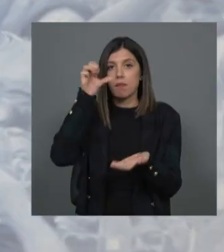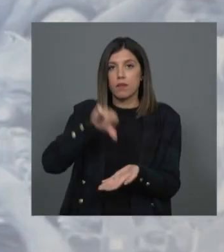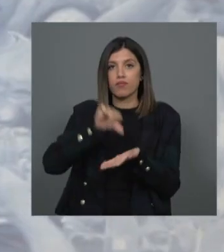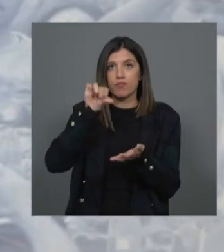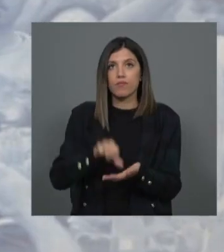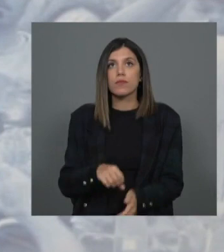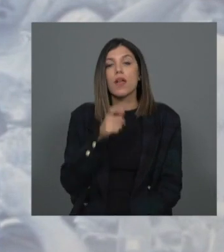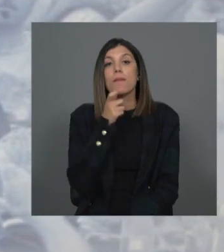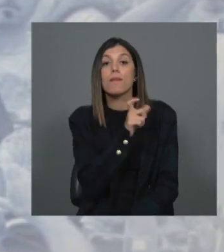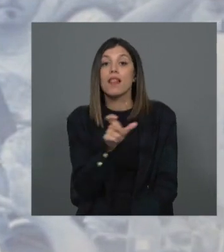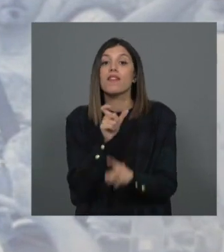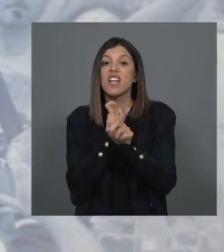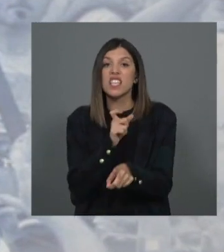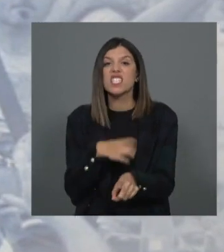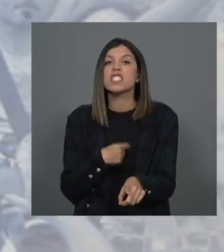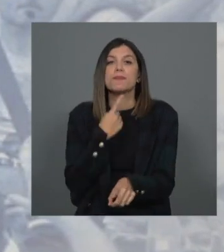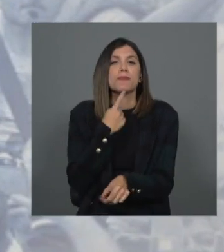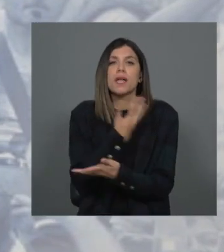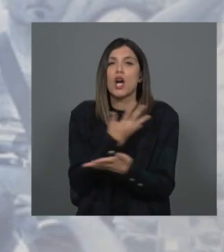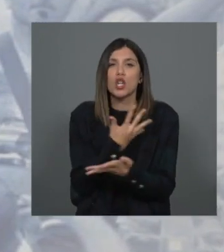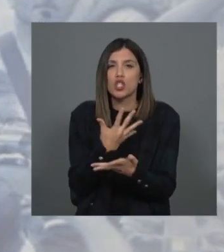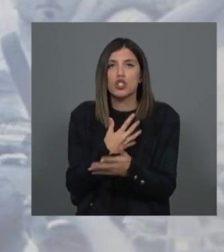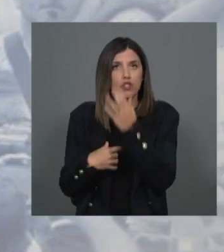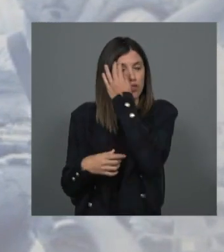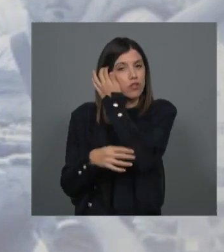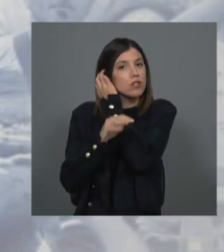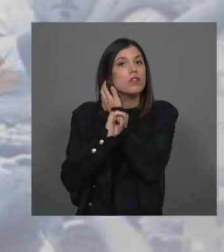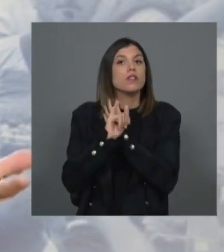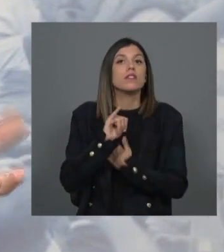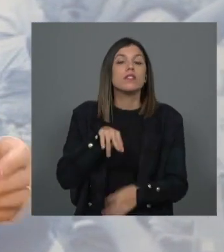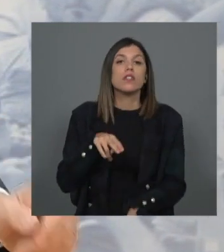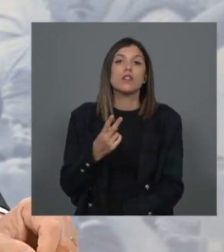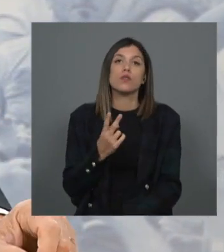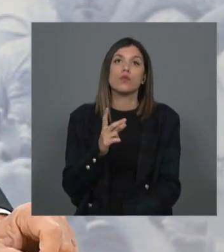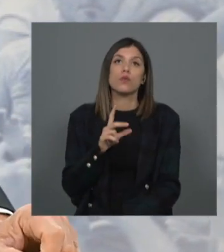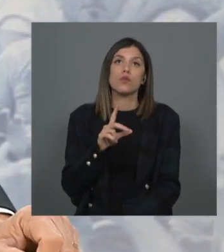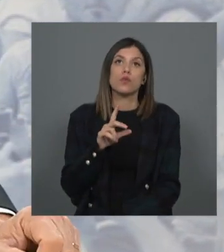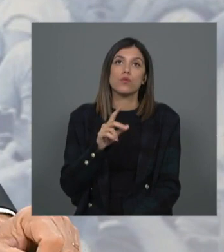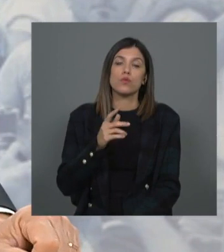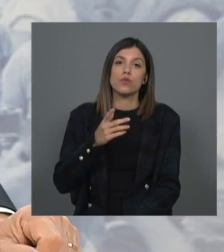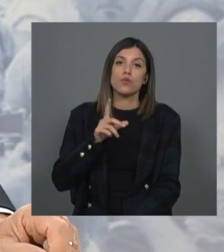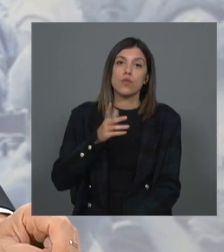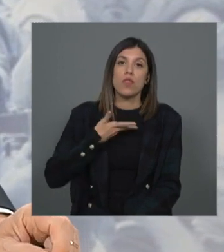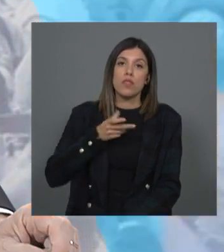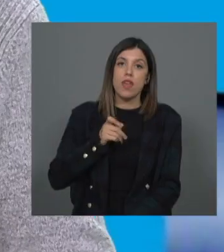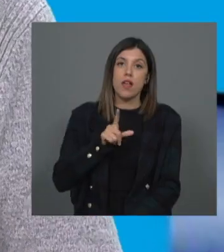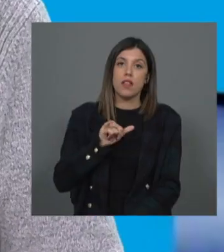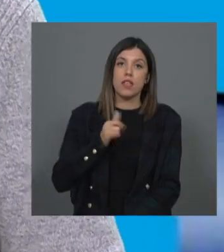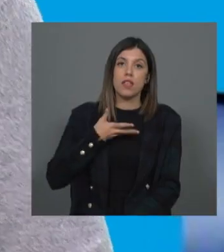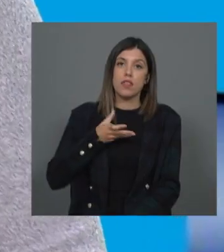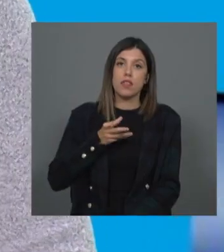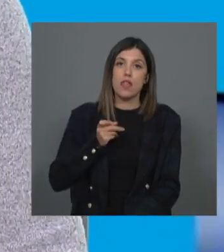palavra diz e o que é que esta palavra também já foi história ao longo Sim, exato. E como é que já se tem